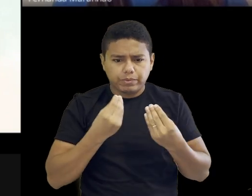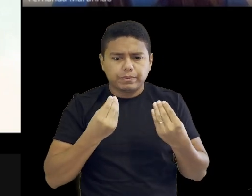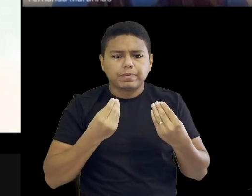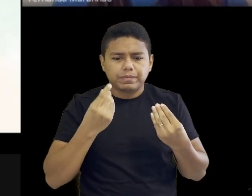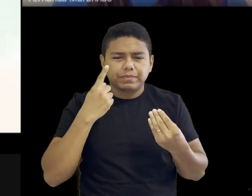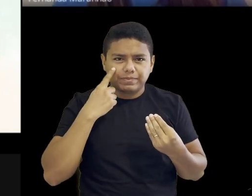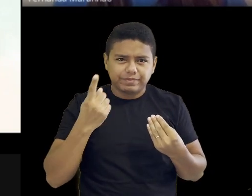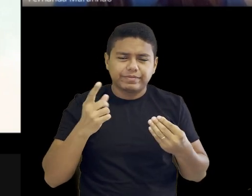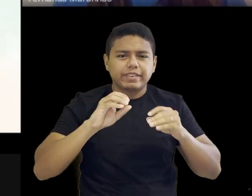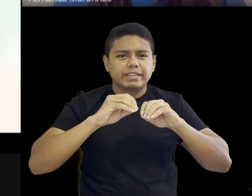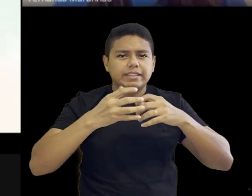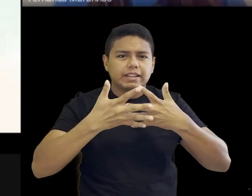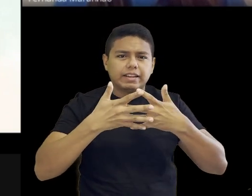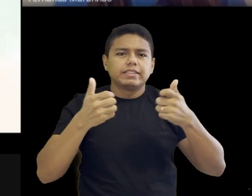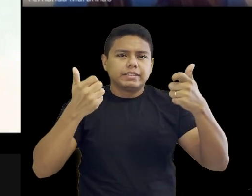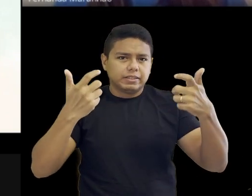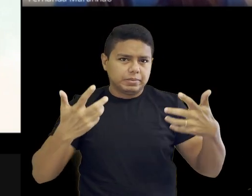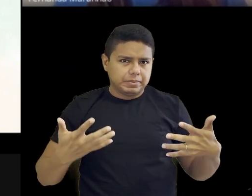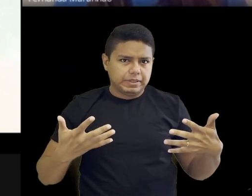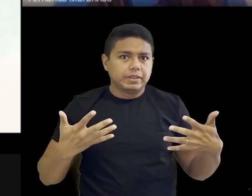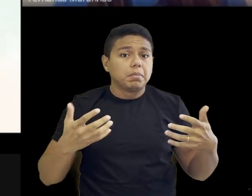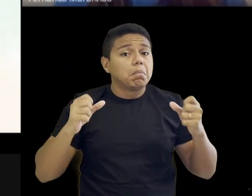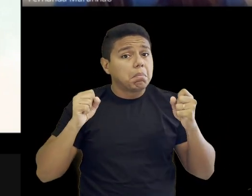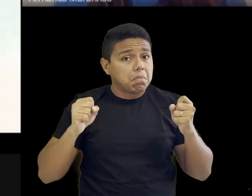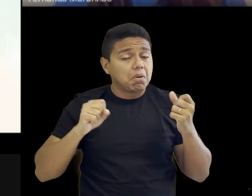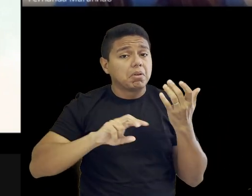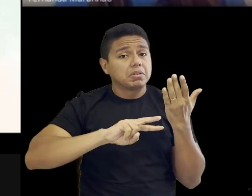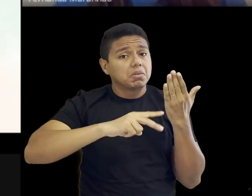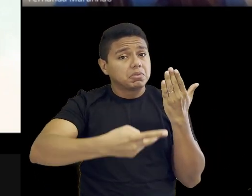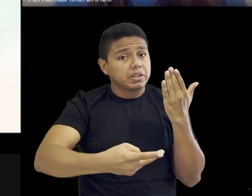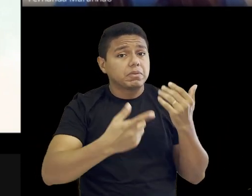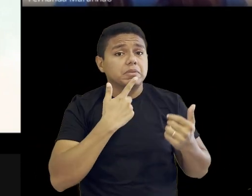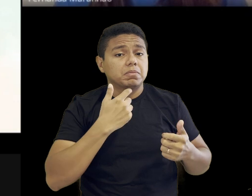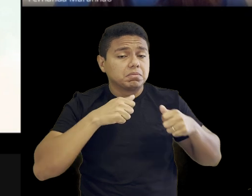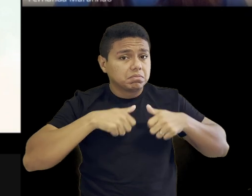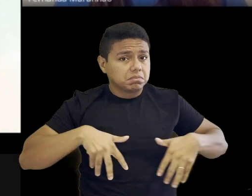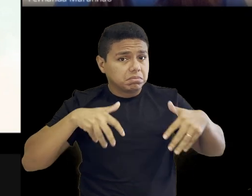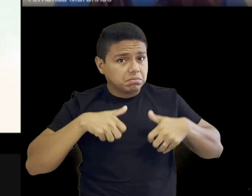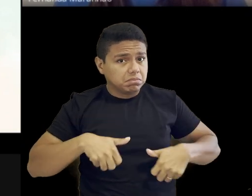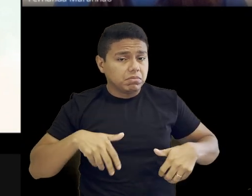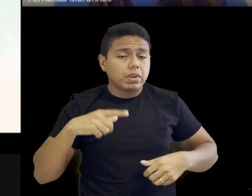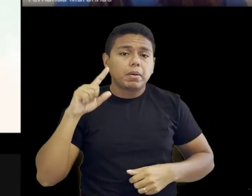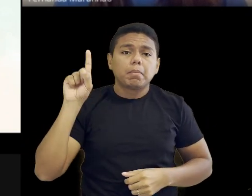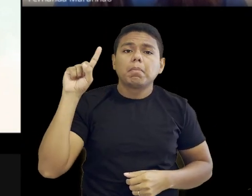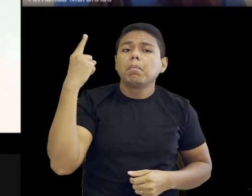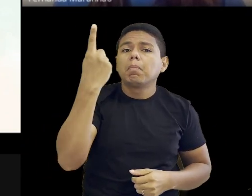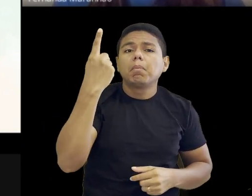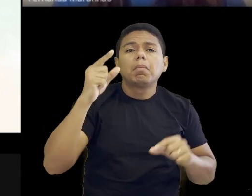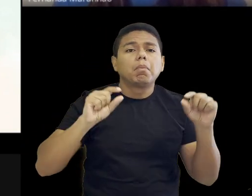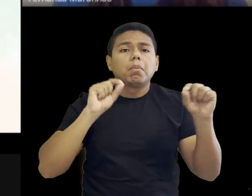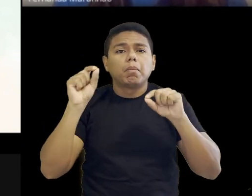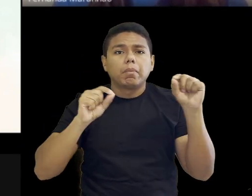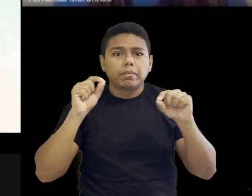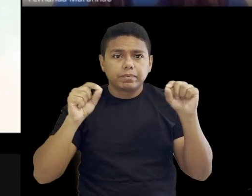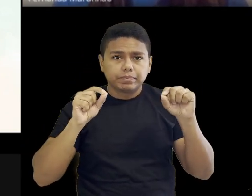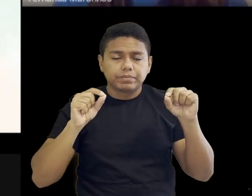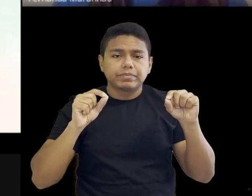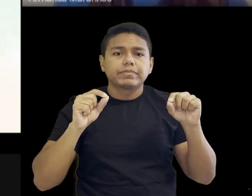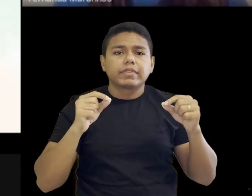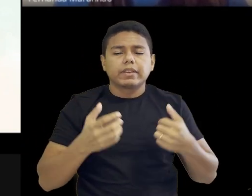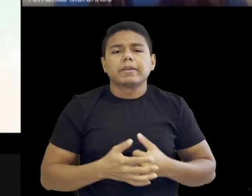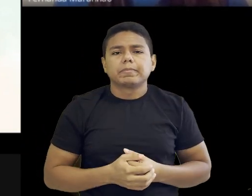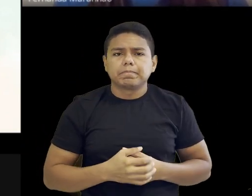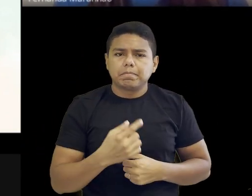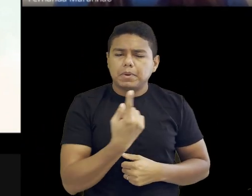sangramento vaginal e de onde ramificam algumas condições que podem ser causa de um eventual sangramento. Vamos falar primeiro dos sangramentos